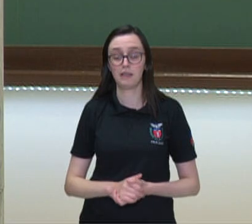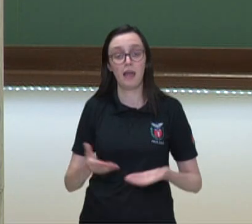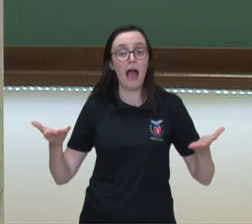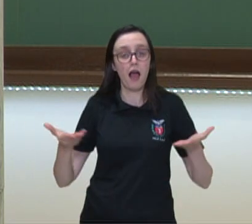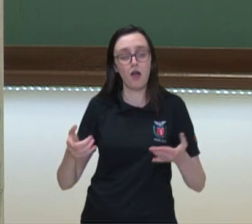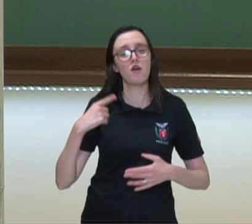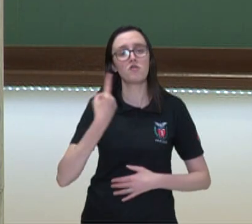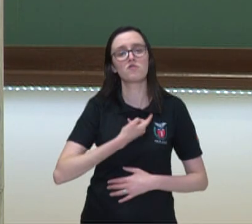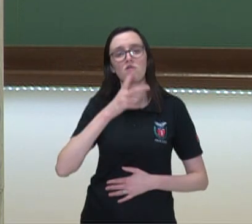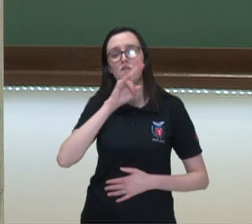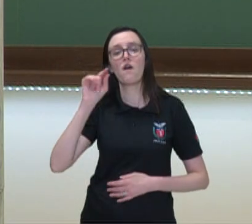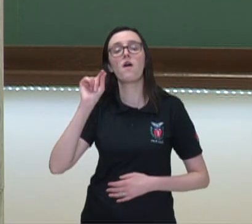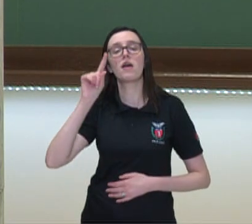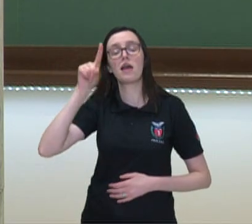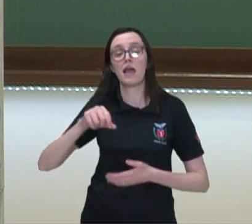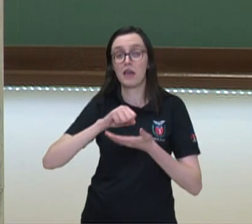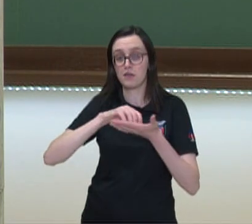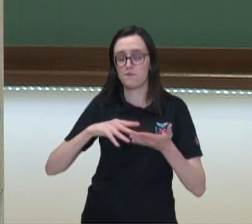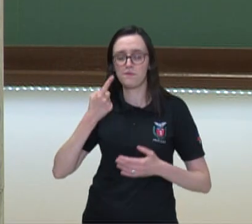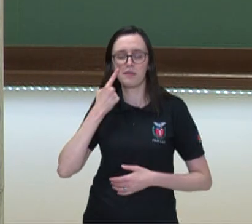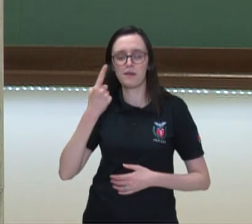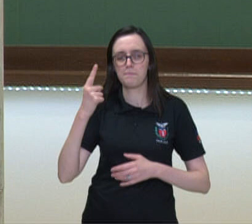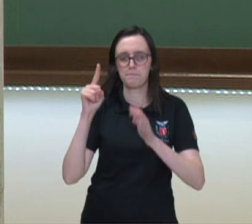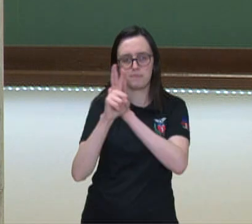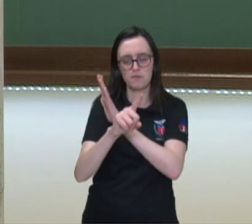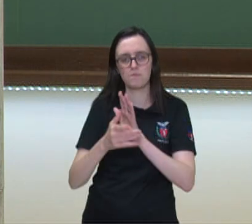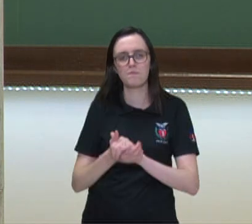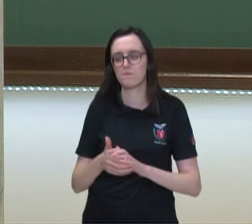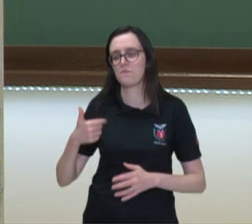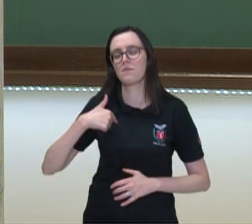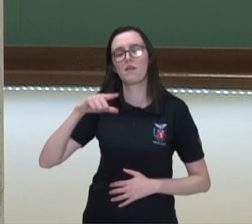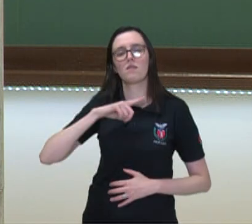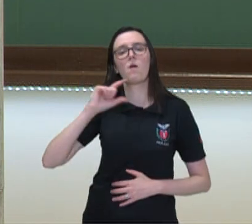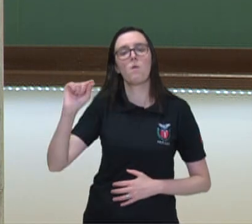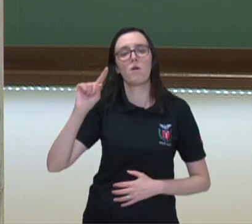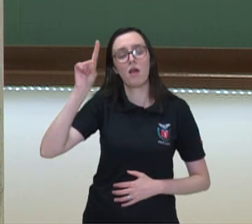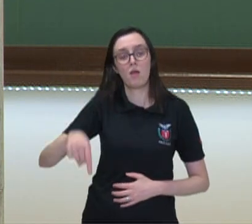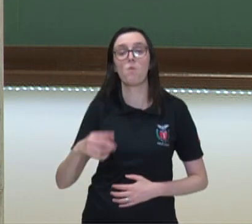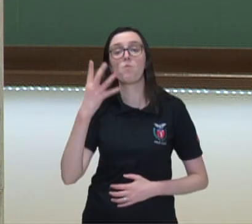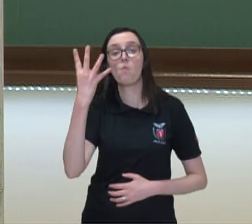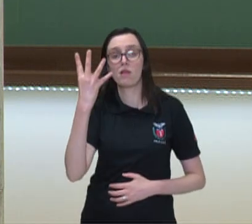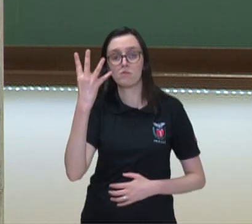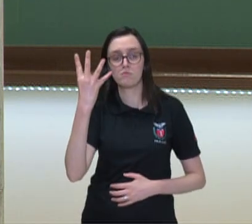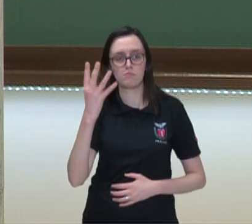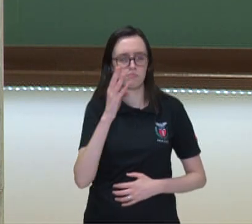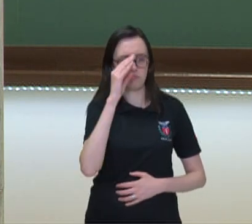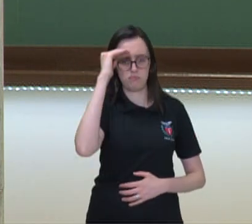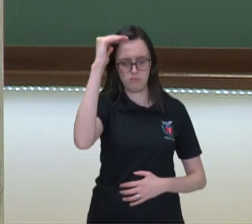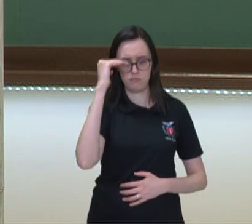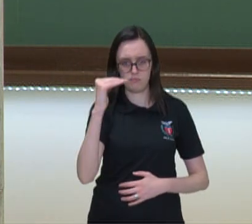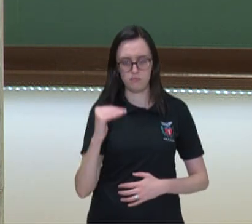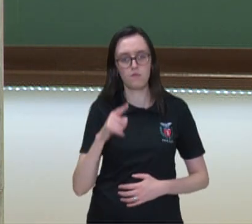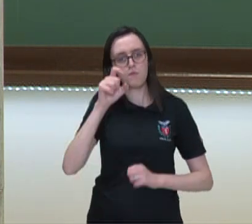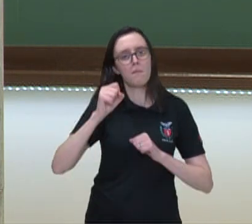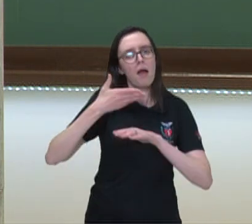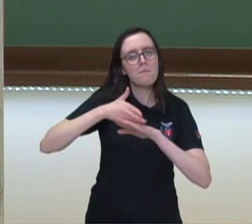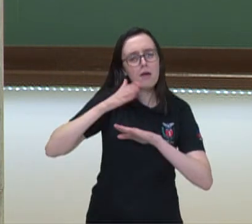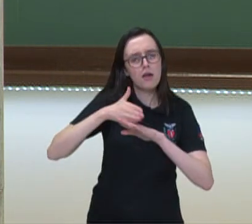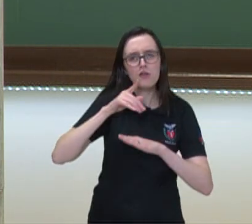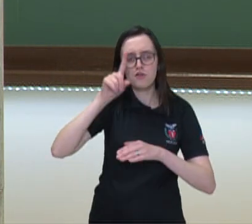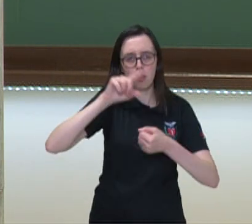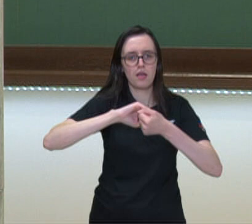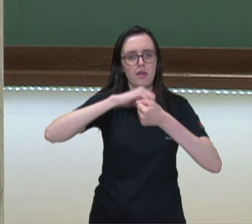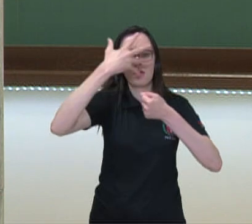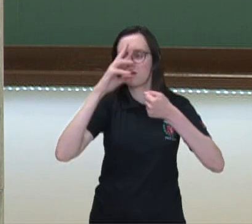Agora nós vamos fazer um exercício, dá uma olhadinha. Eu tenho aqui 4 potências para você praticar